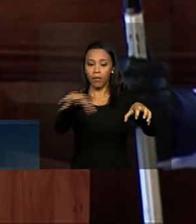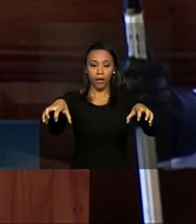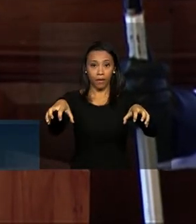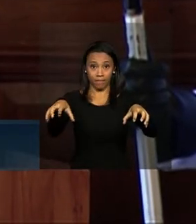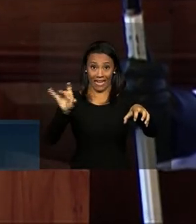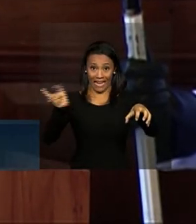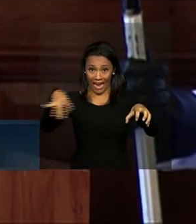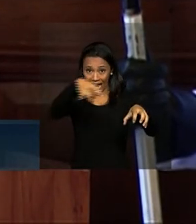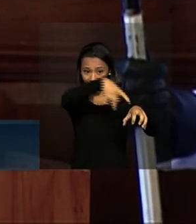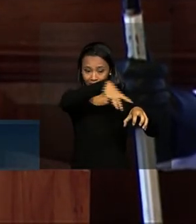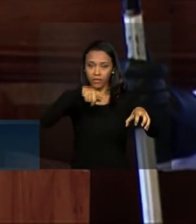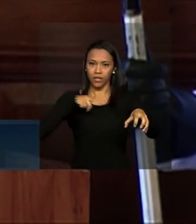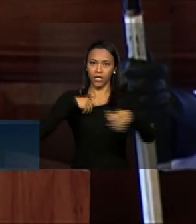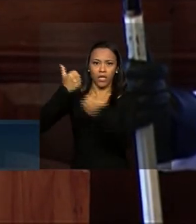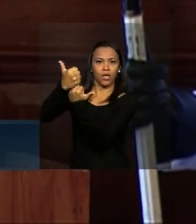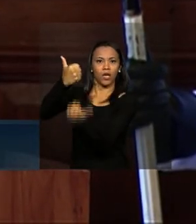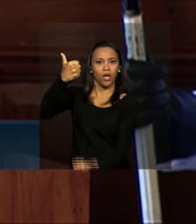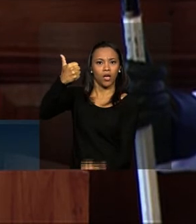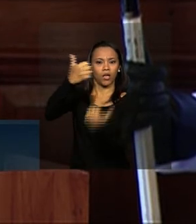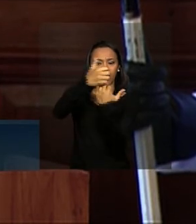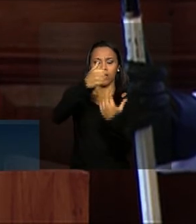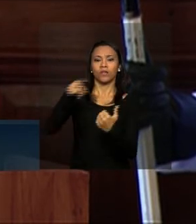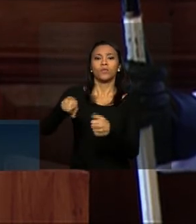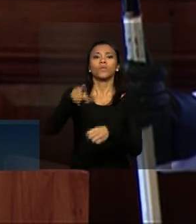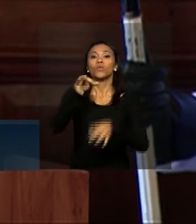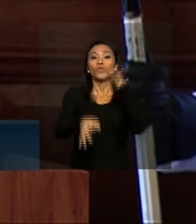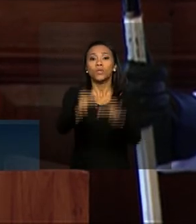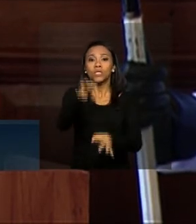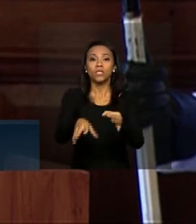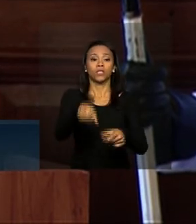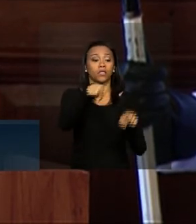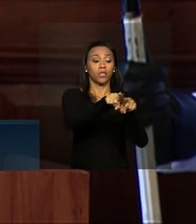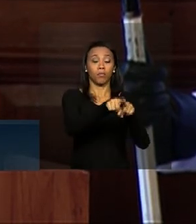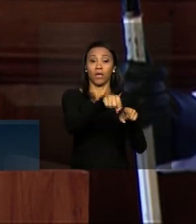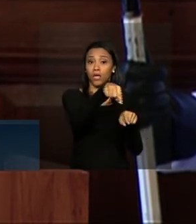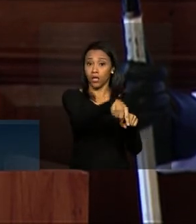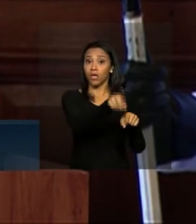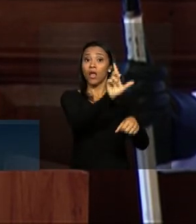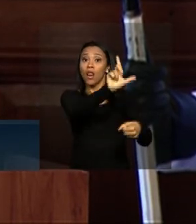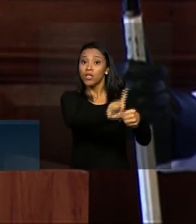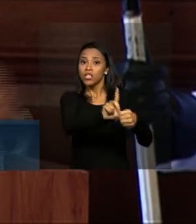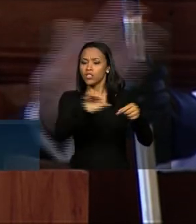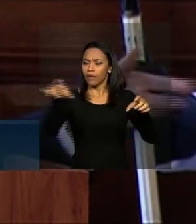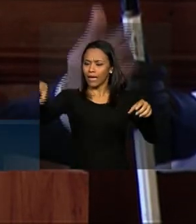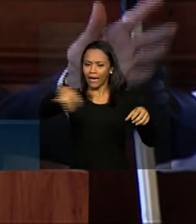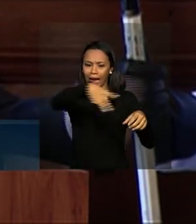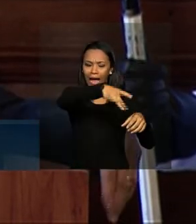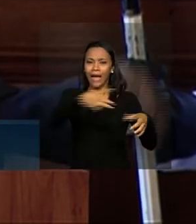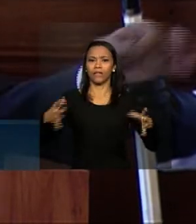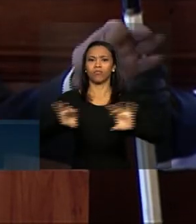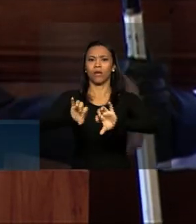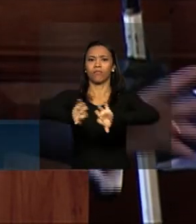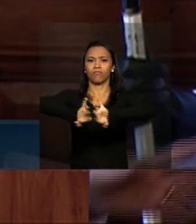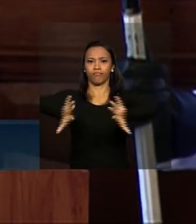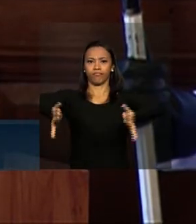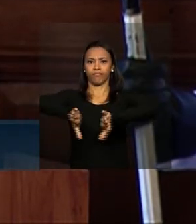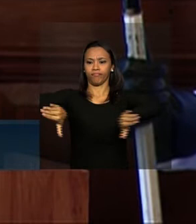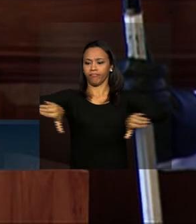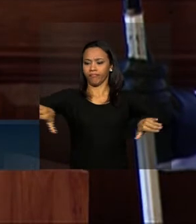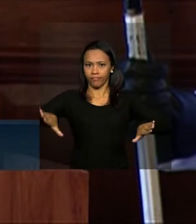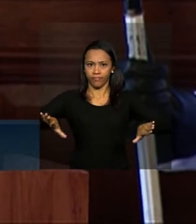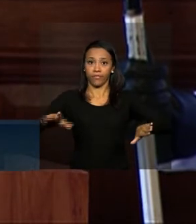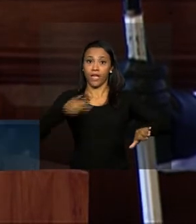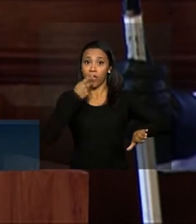regra derivada do poder unitário, que é um poder do povo. Não é sem razão que a Constituição diz que todo poder emana do